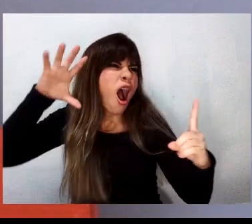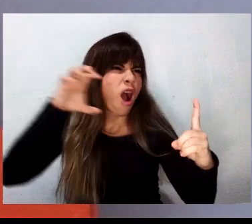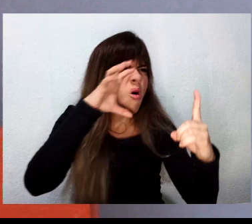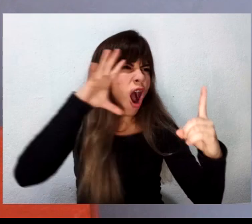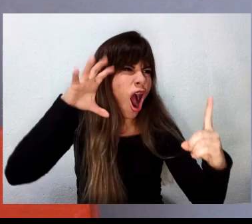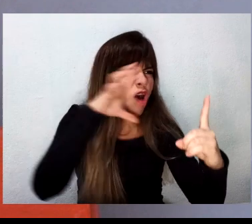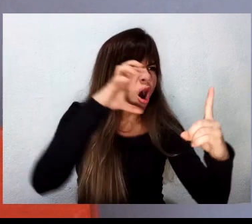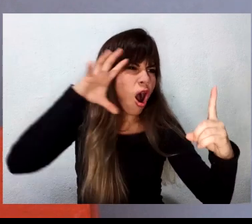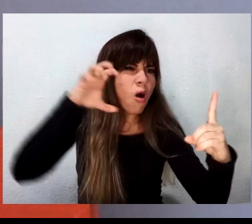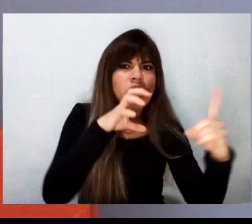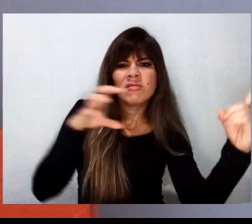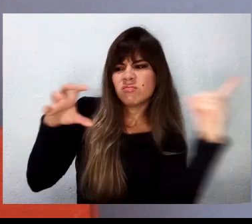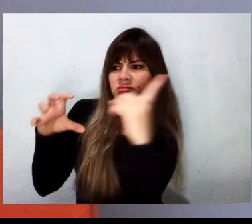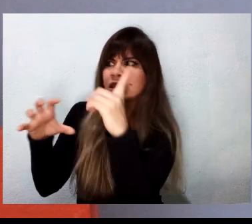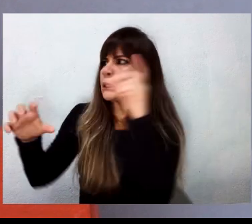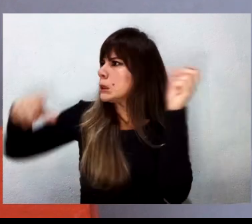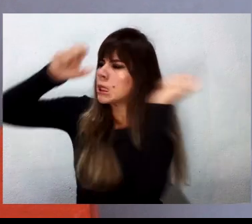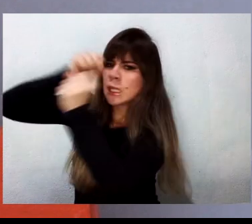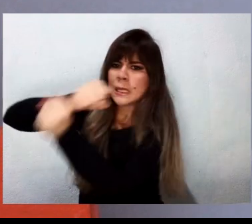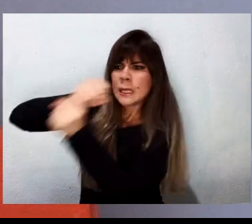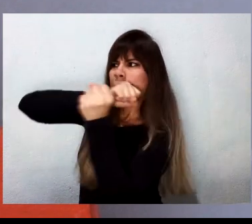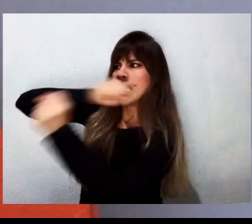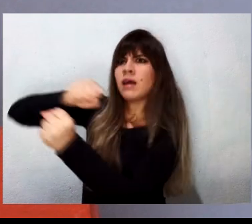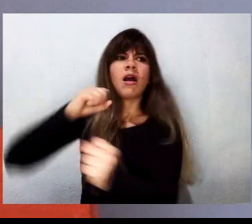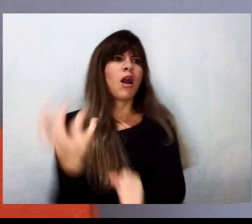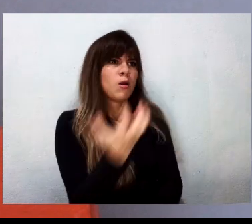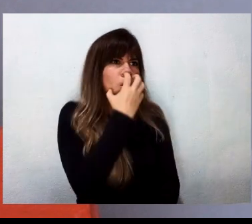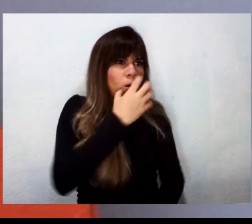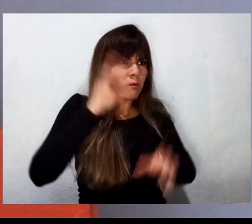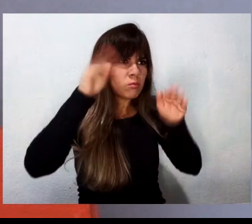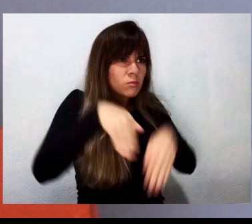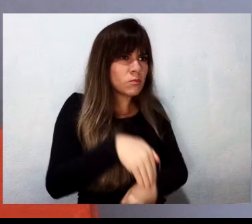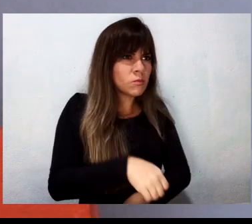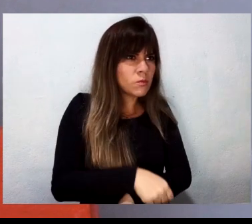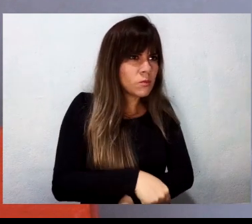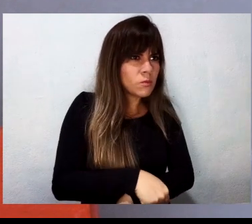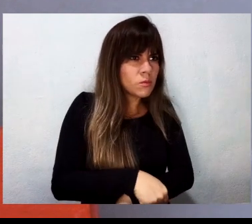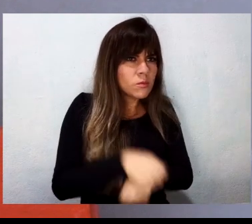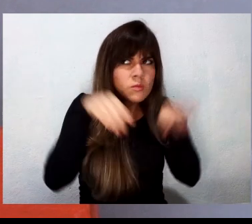rosnar ferozes enquanto ele tentava bater neles, ficava